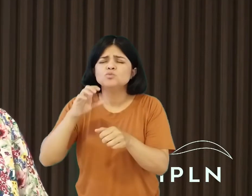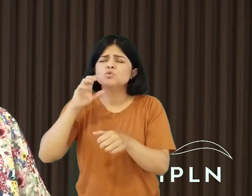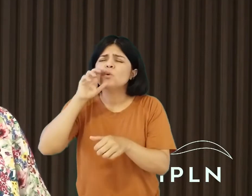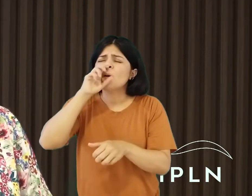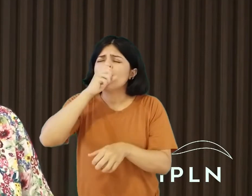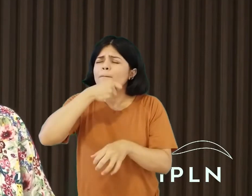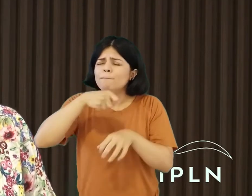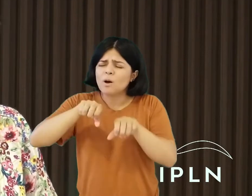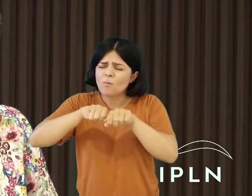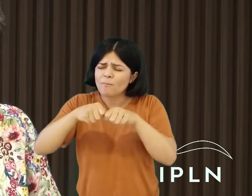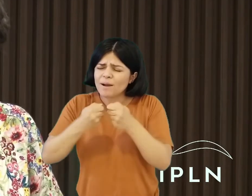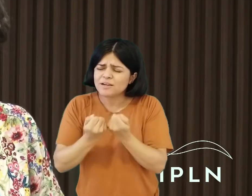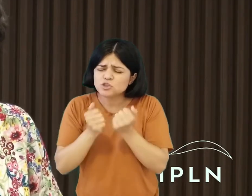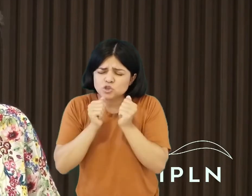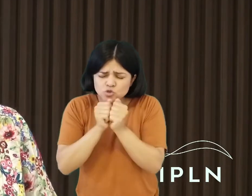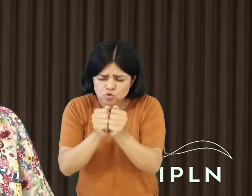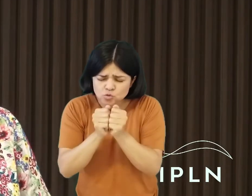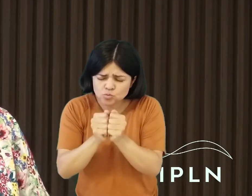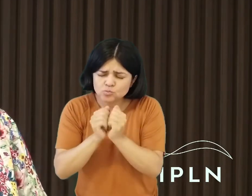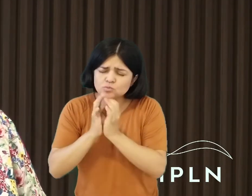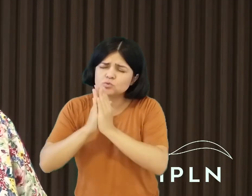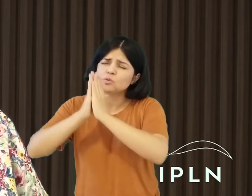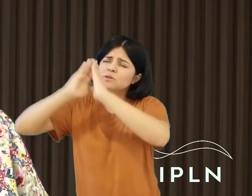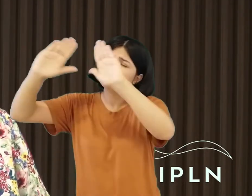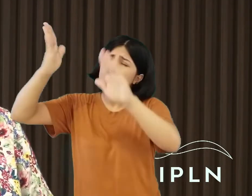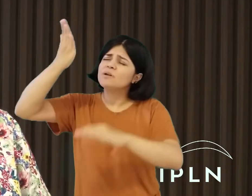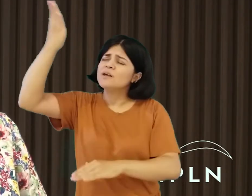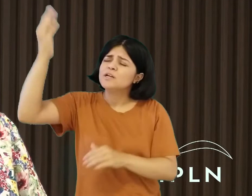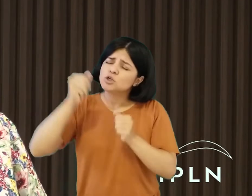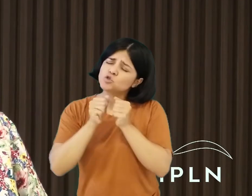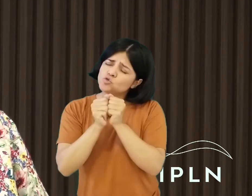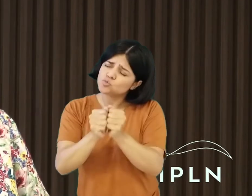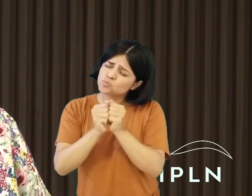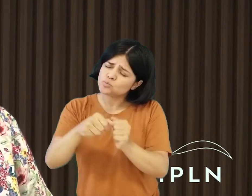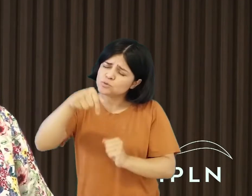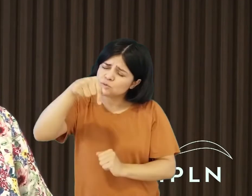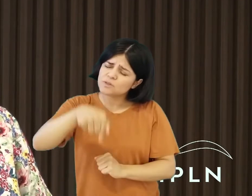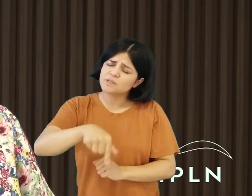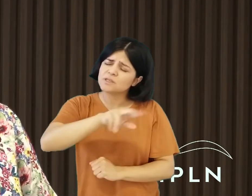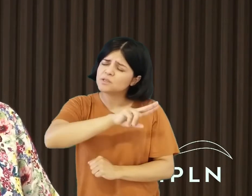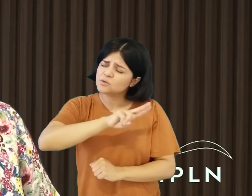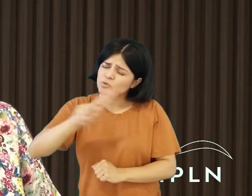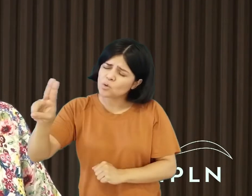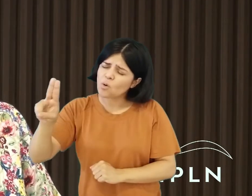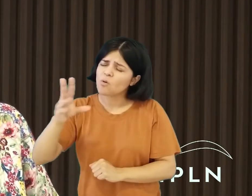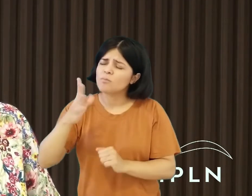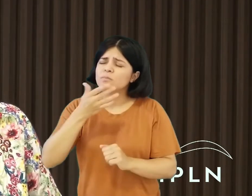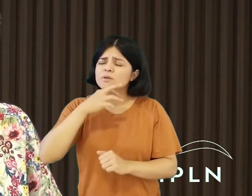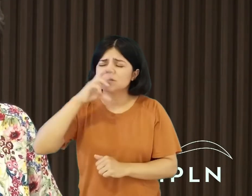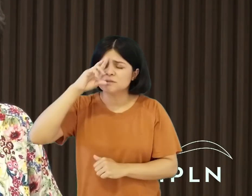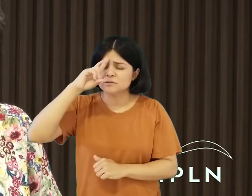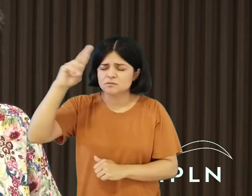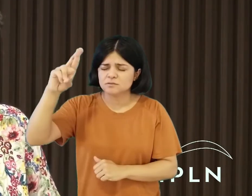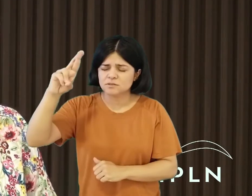juntos, a adorar juntos aqui o nome do Senhor, a dedicarmos a nossa